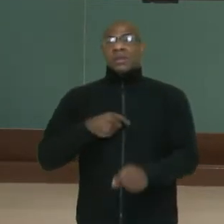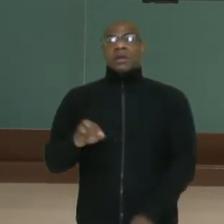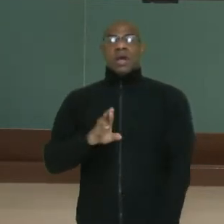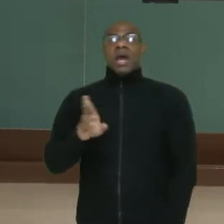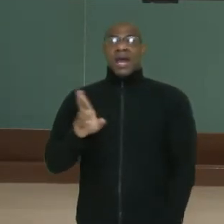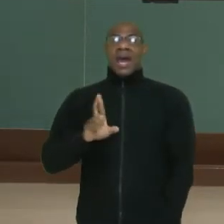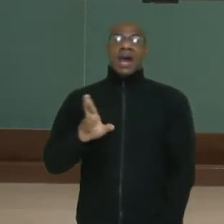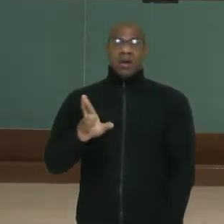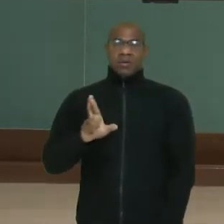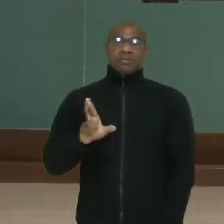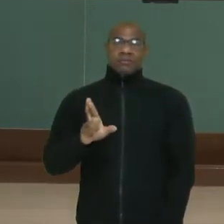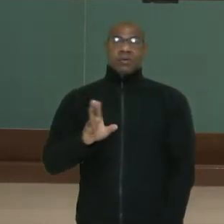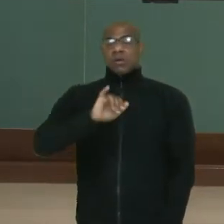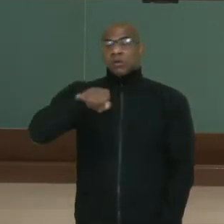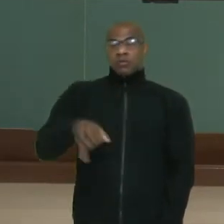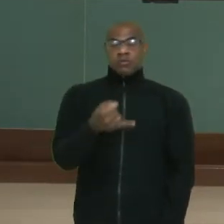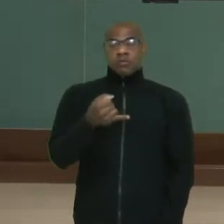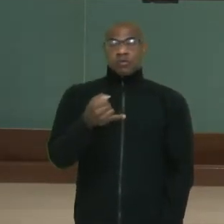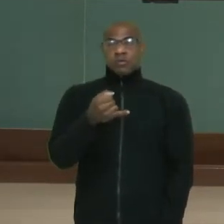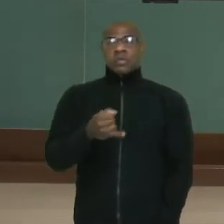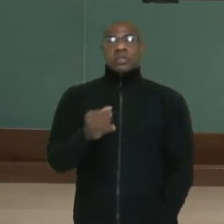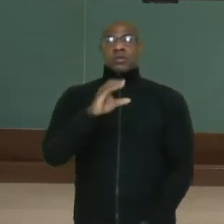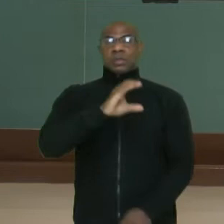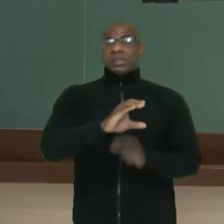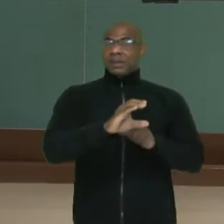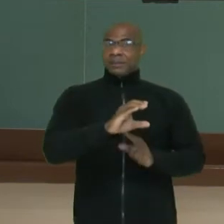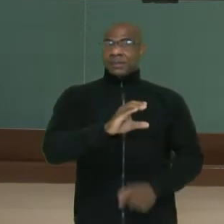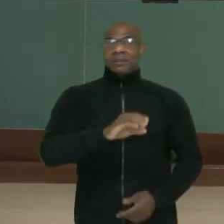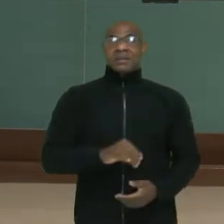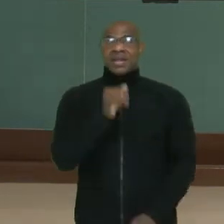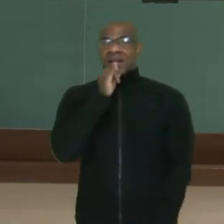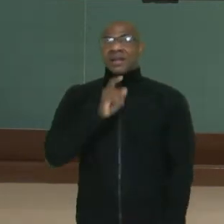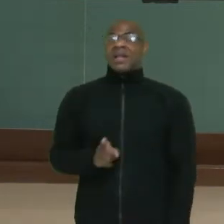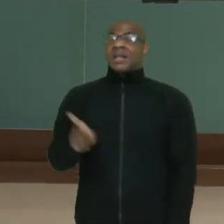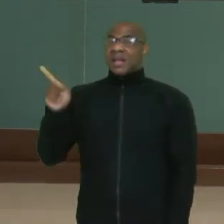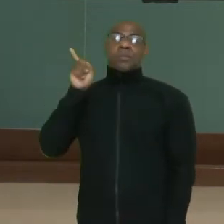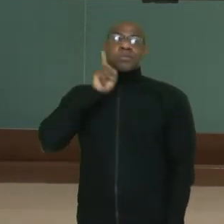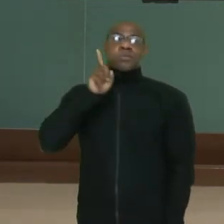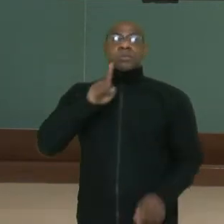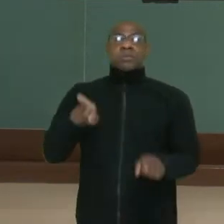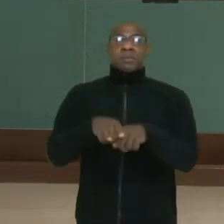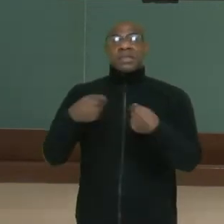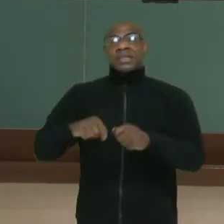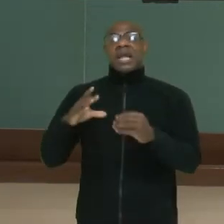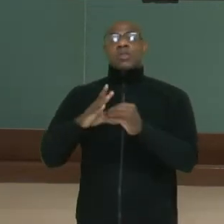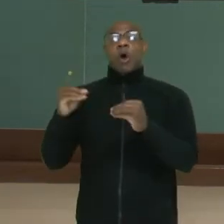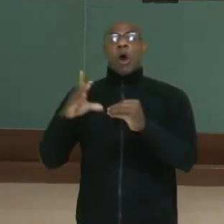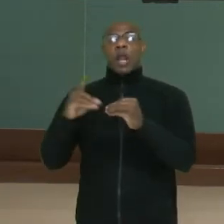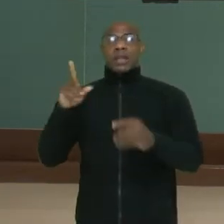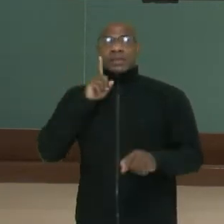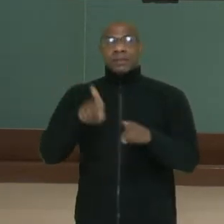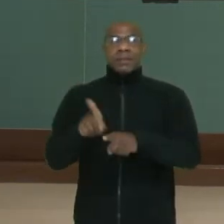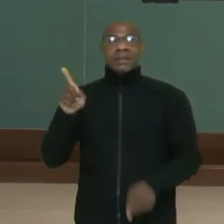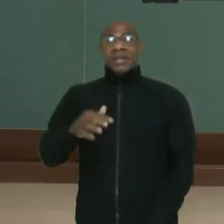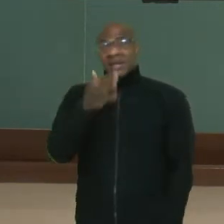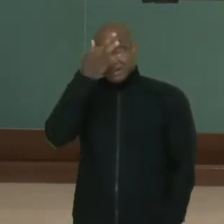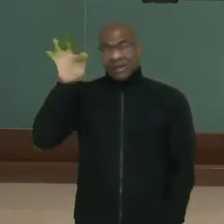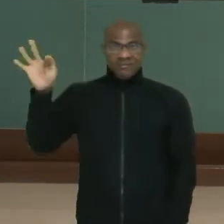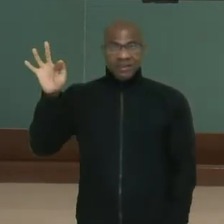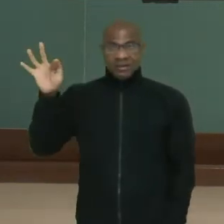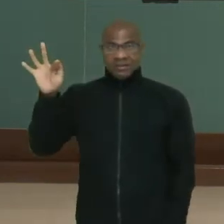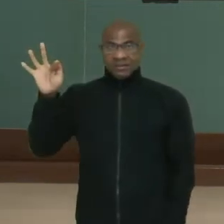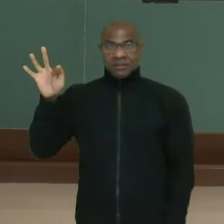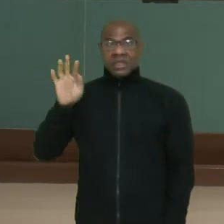real, tanto o capital quanto o juro. Se for, por exemplo, nos Estados Unidos, tem que estar em tudo em dólar. Se for França, tem que estar tudo em